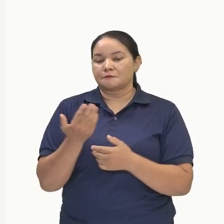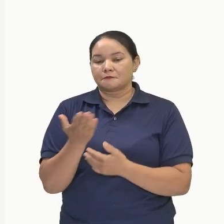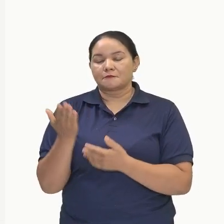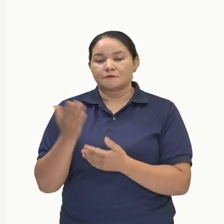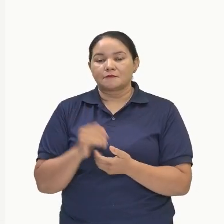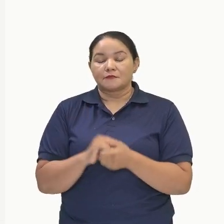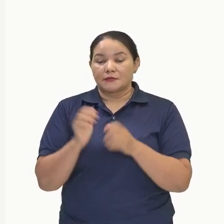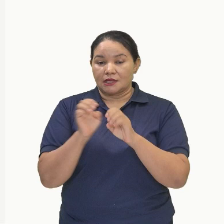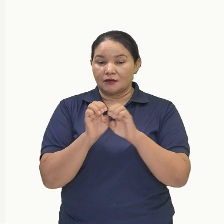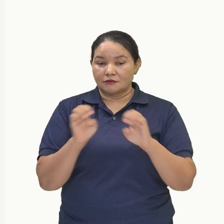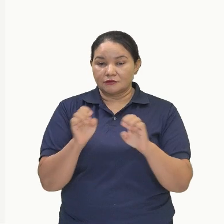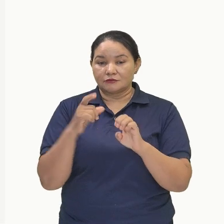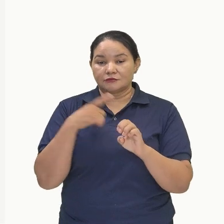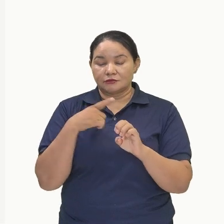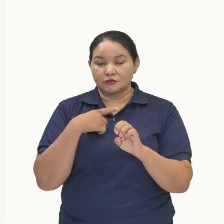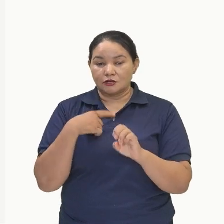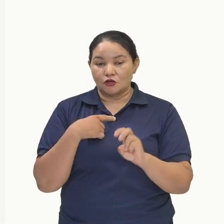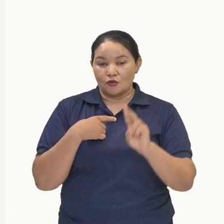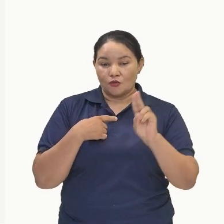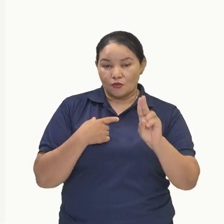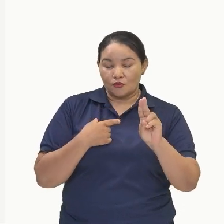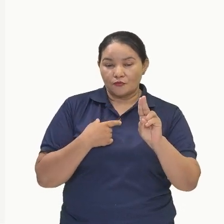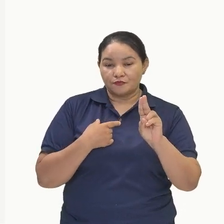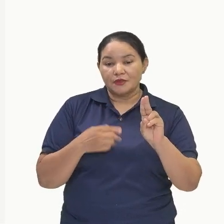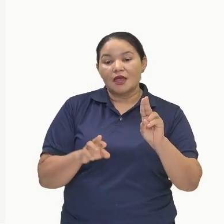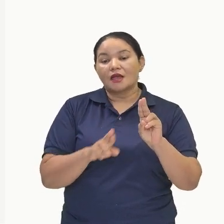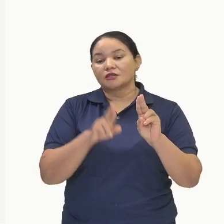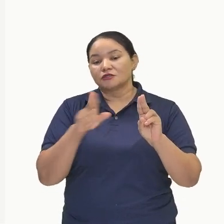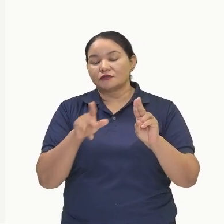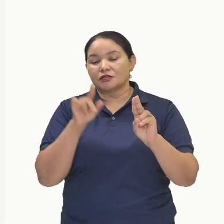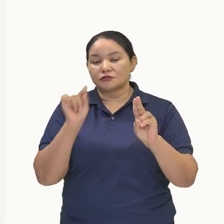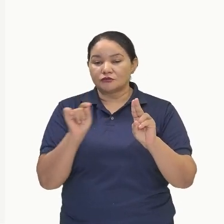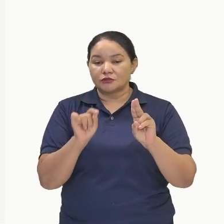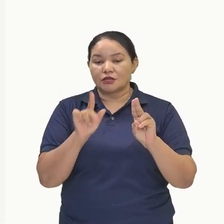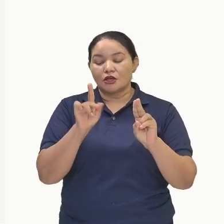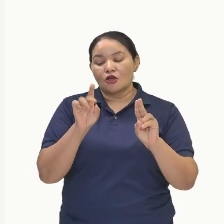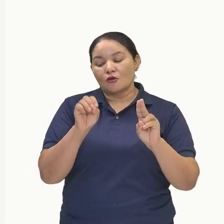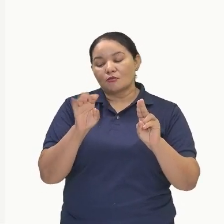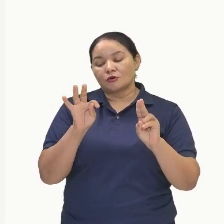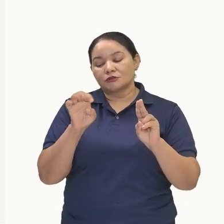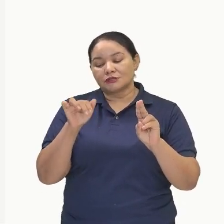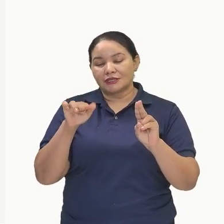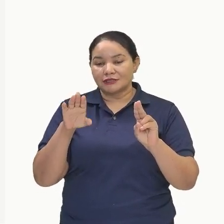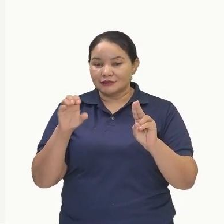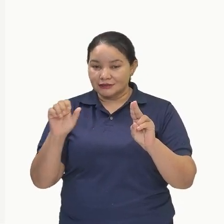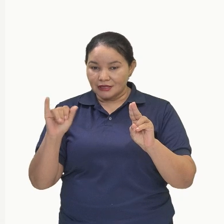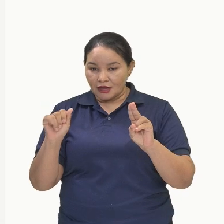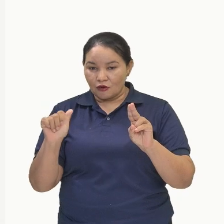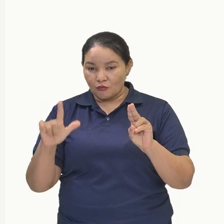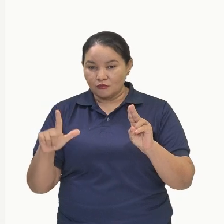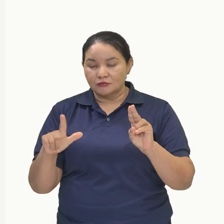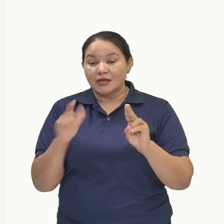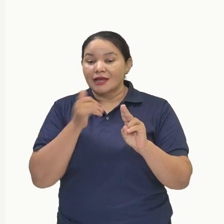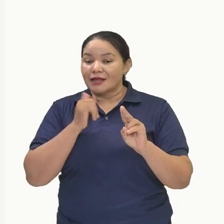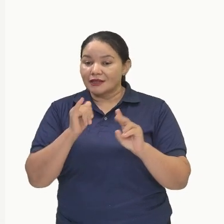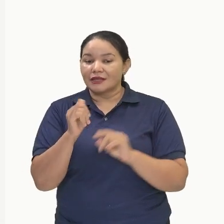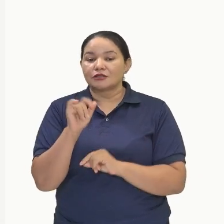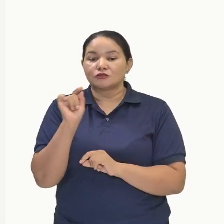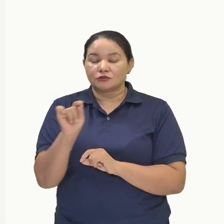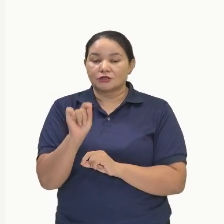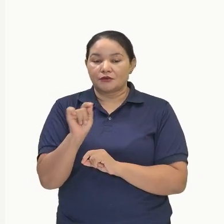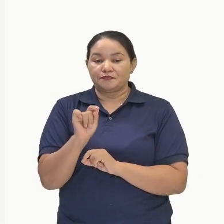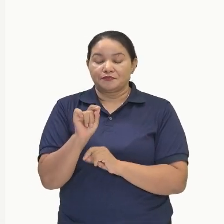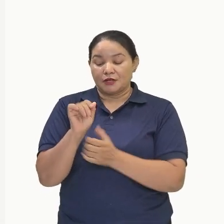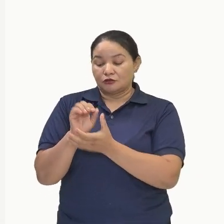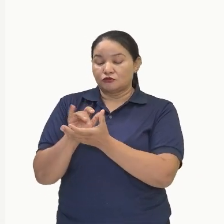aqui a gente tem que o U é a diferença de potencial elétrico fornecido pelo gerador para um receptor elétrico medida em